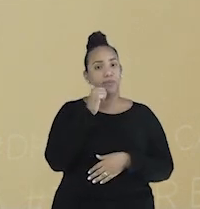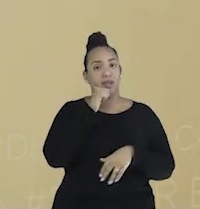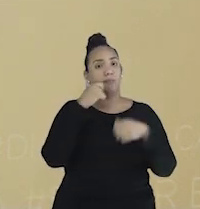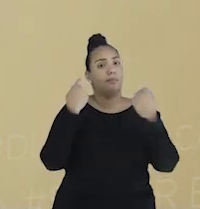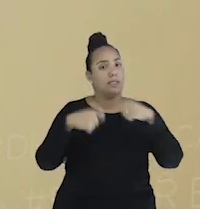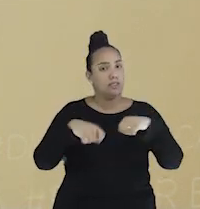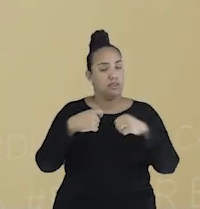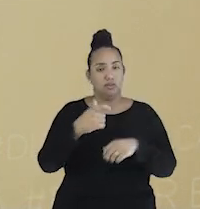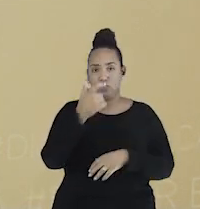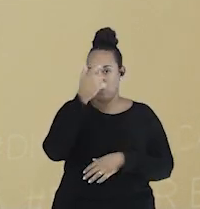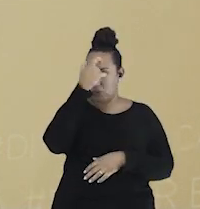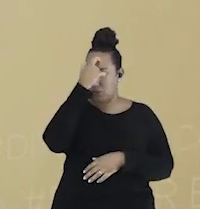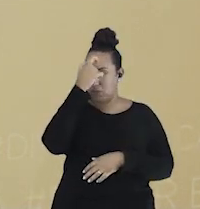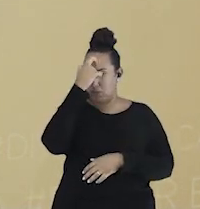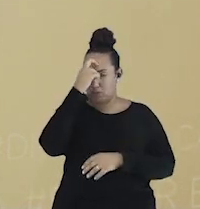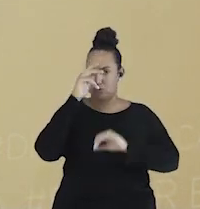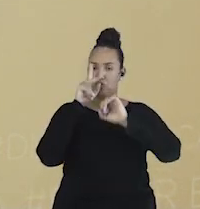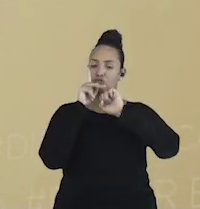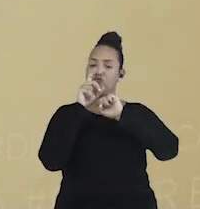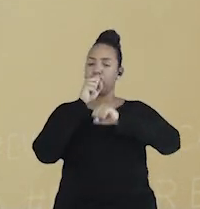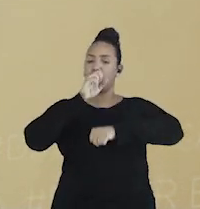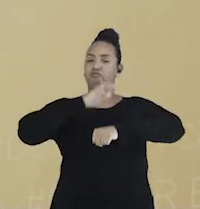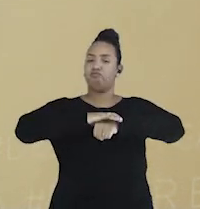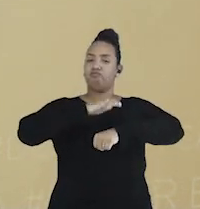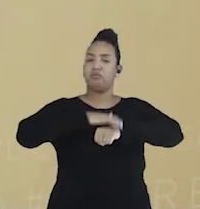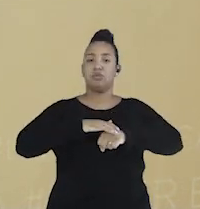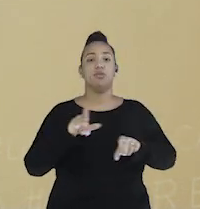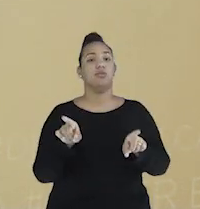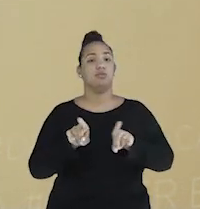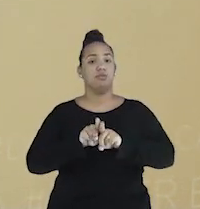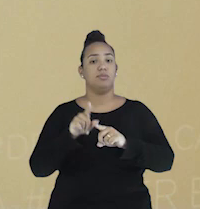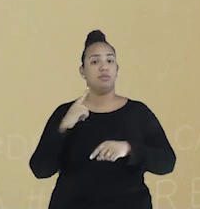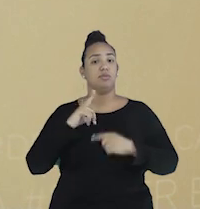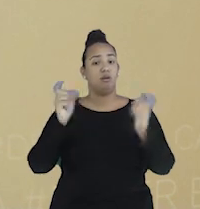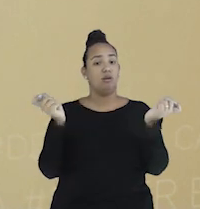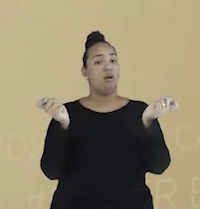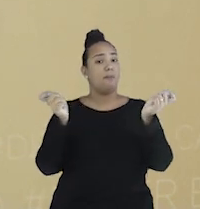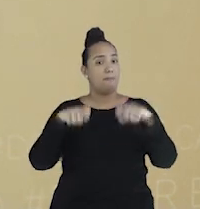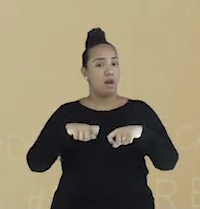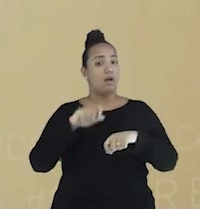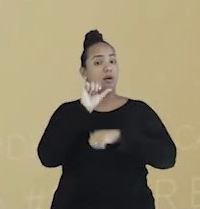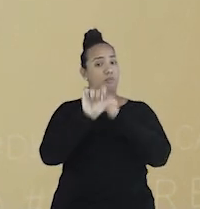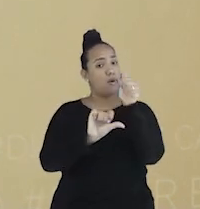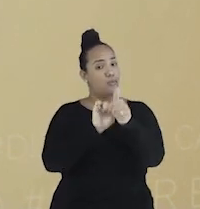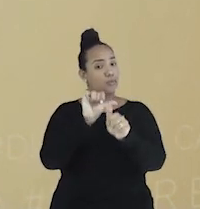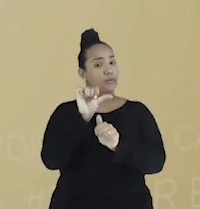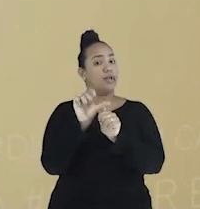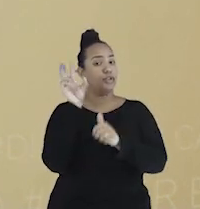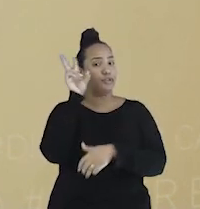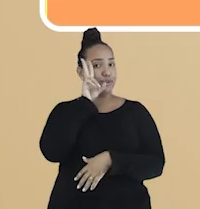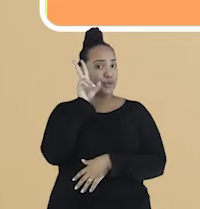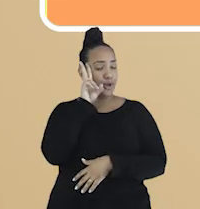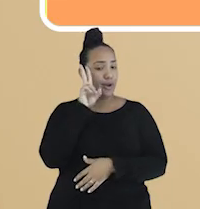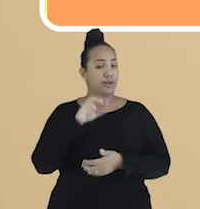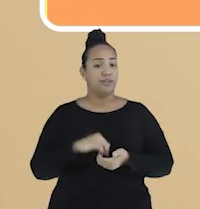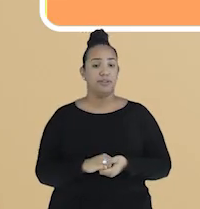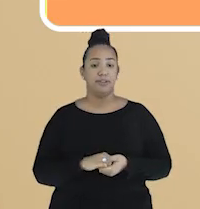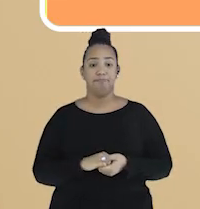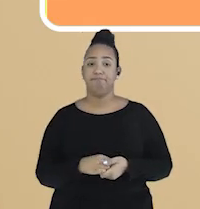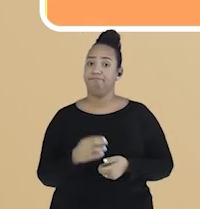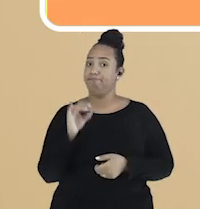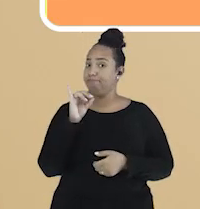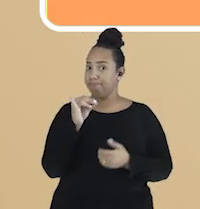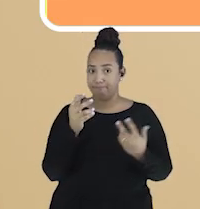ter consciência de sua força e da capacidade que possuem para mudar a realidade. Se não